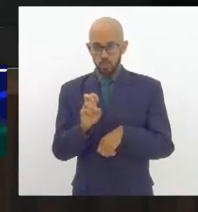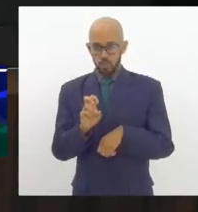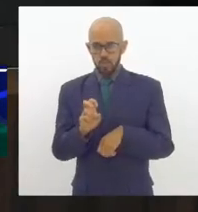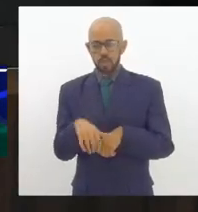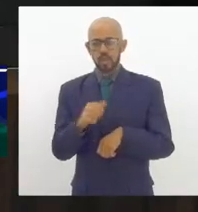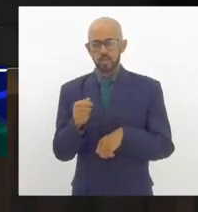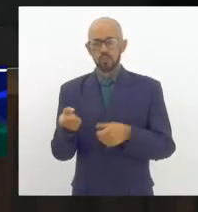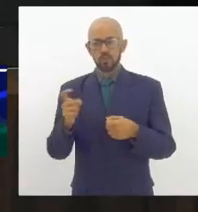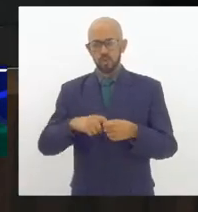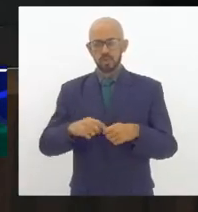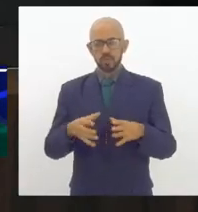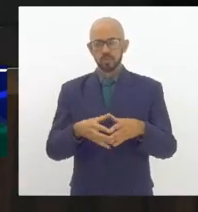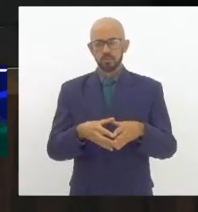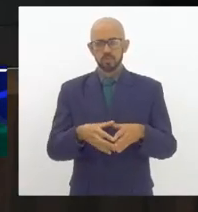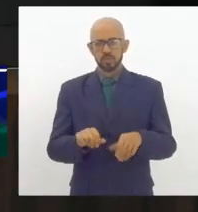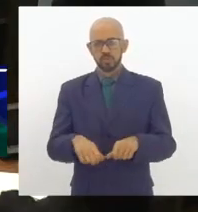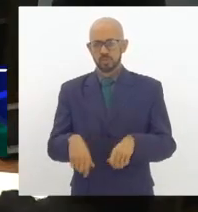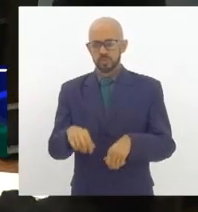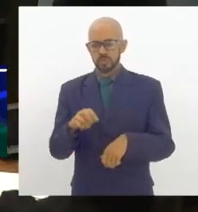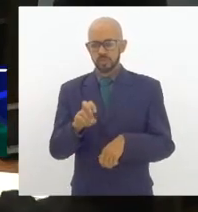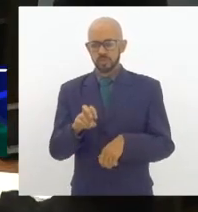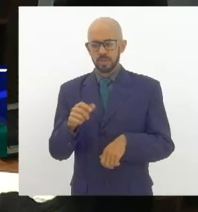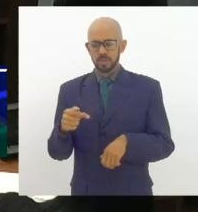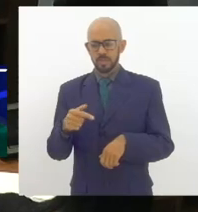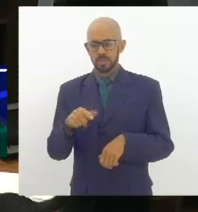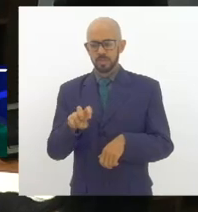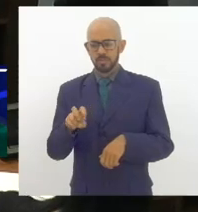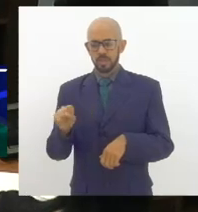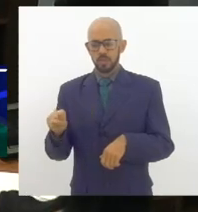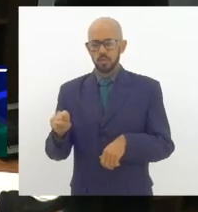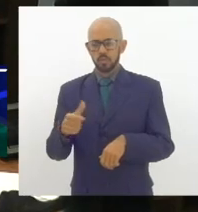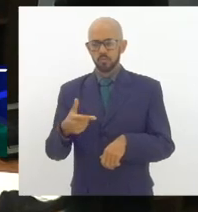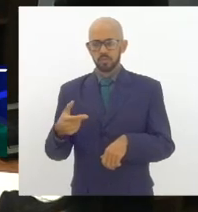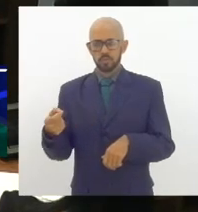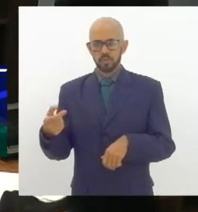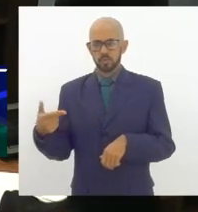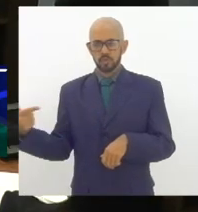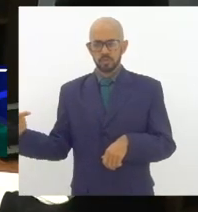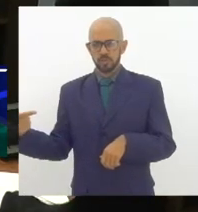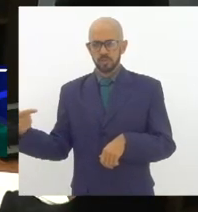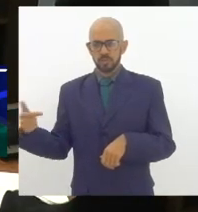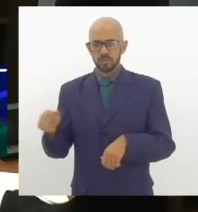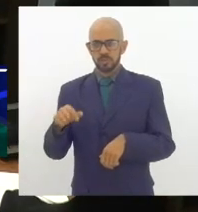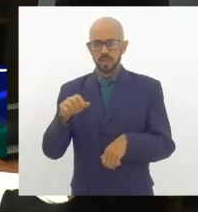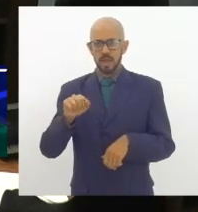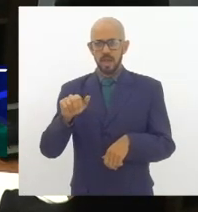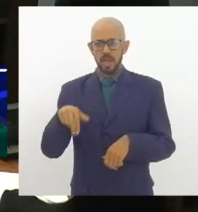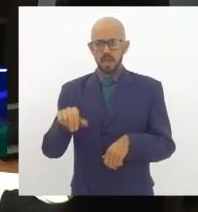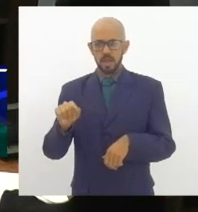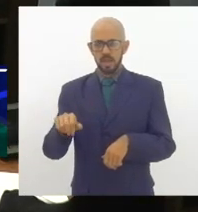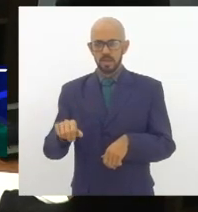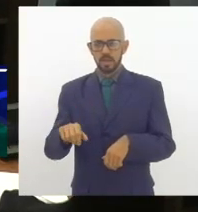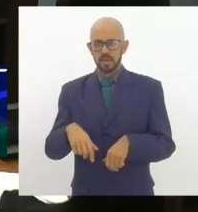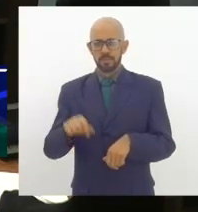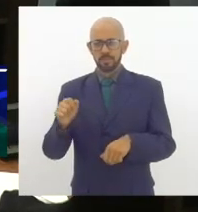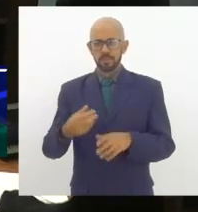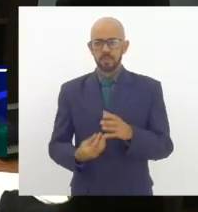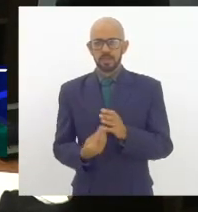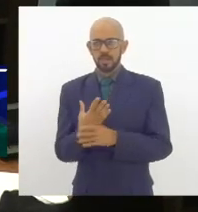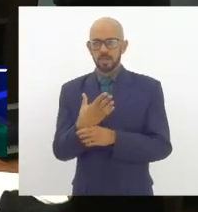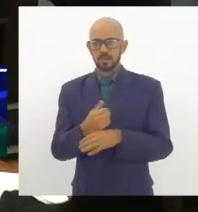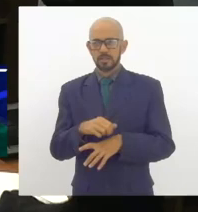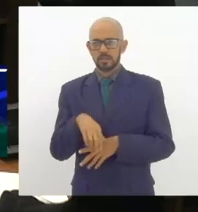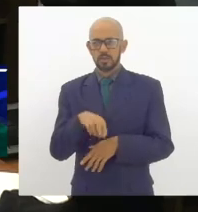e retorna as comissões pode a great 57 58 e 22 de autoria do tá da Luna passo dispõe sobre a criação do portal